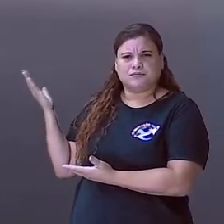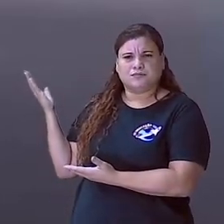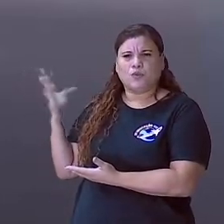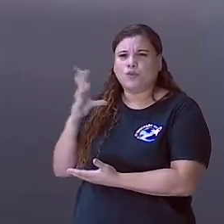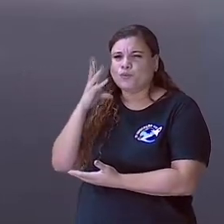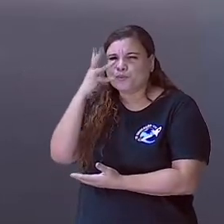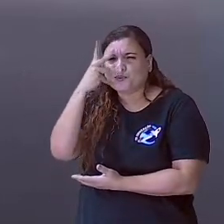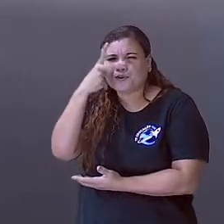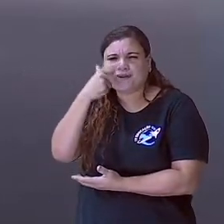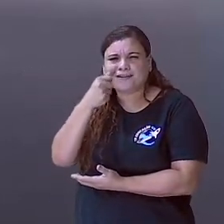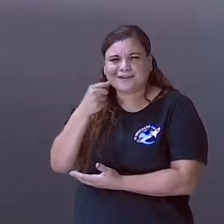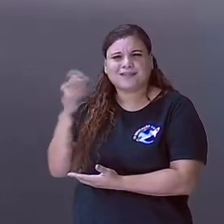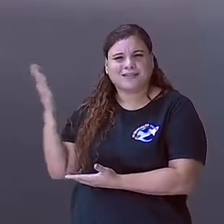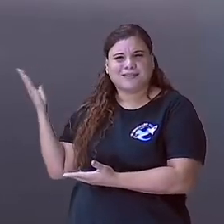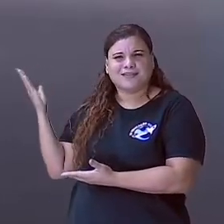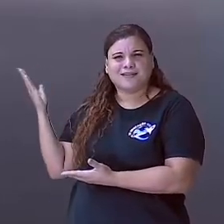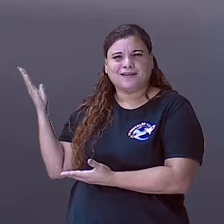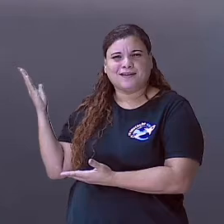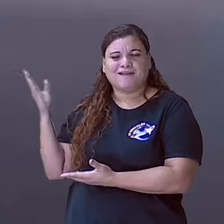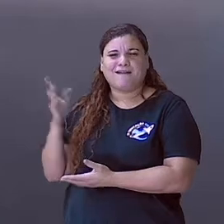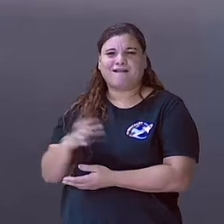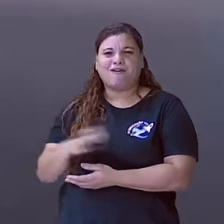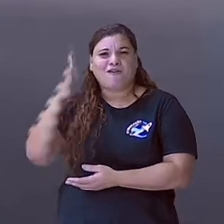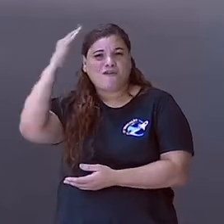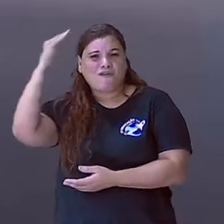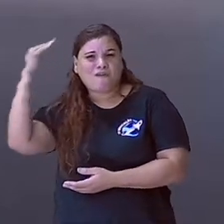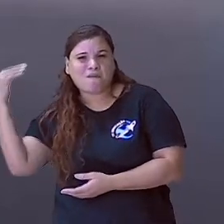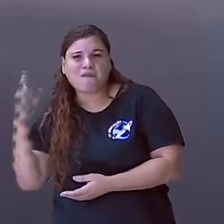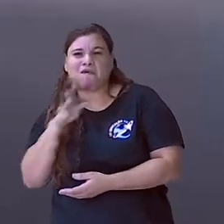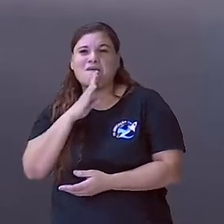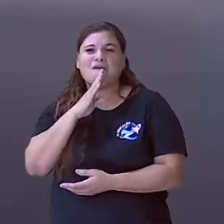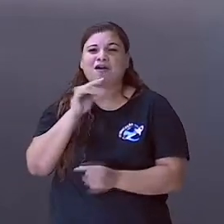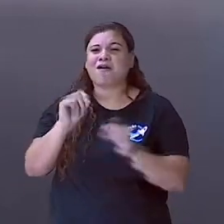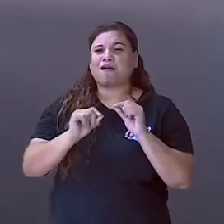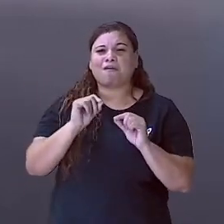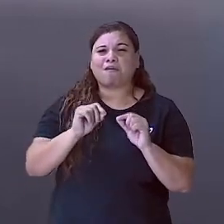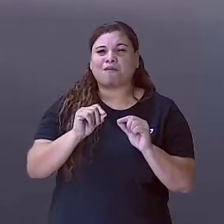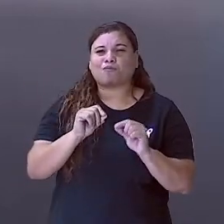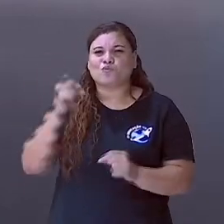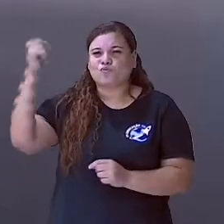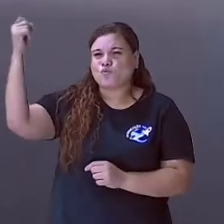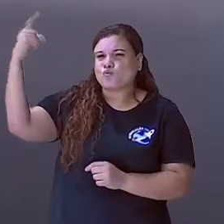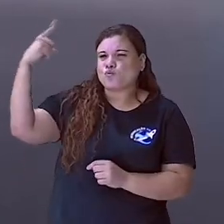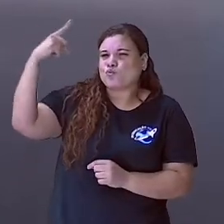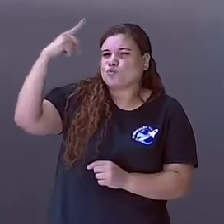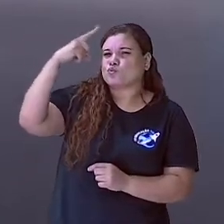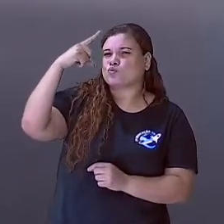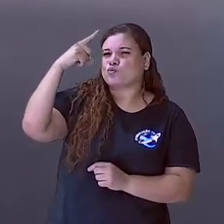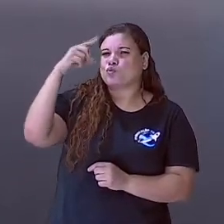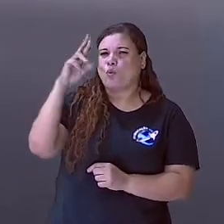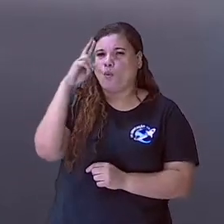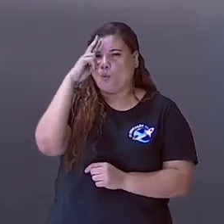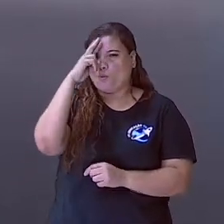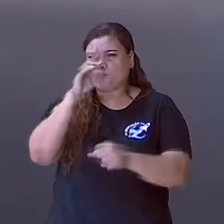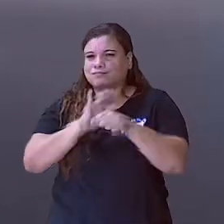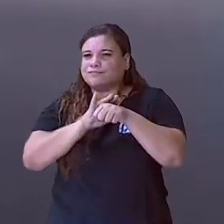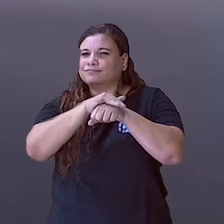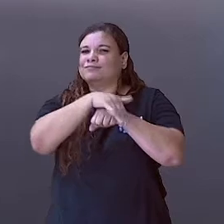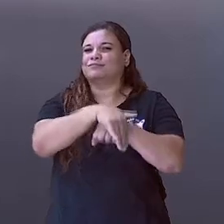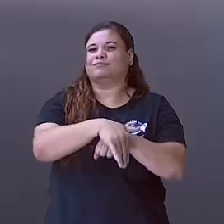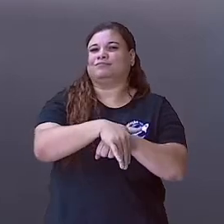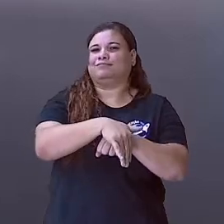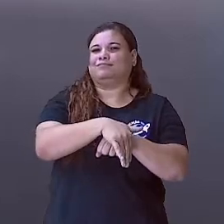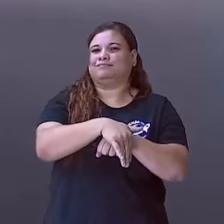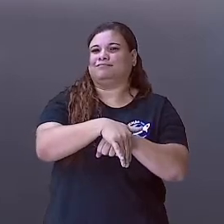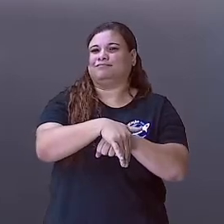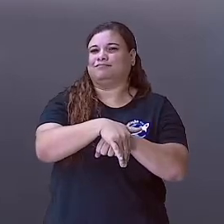chamado sol da meia-noite. Tá? Que às vezes a gente fala, Eliane, então o dia lá é mais longo, o